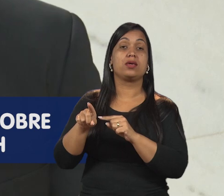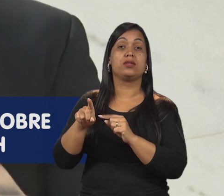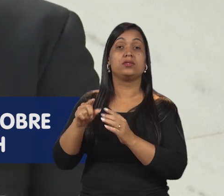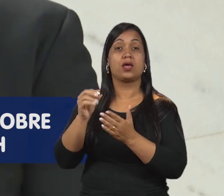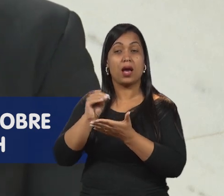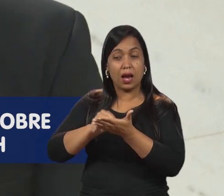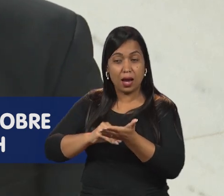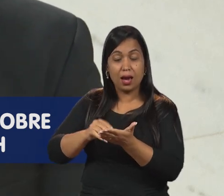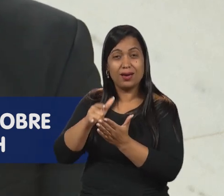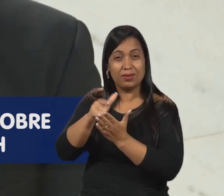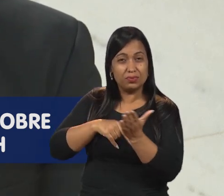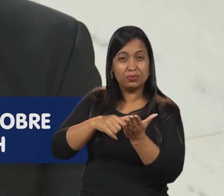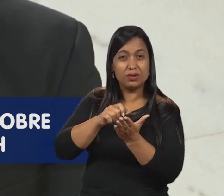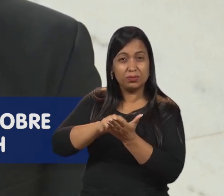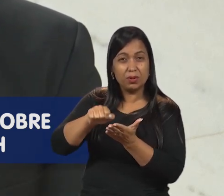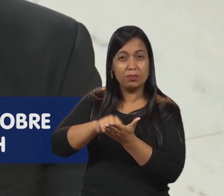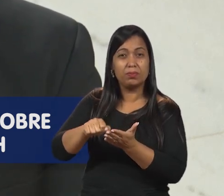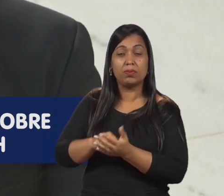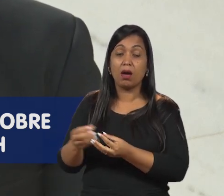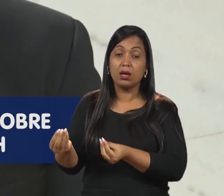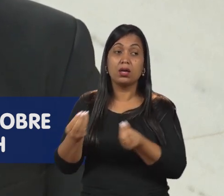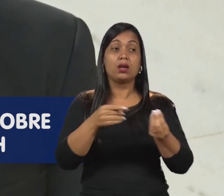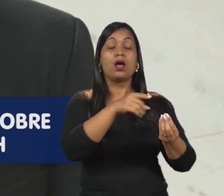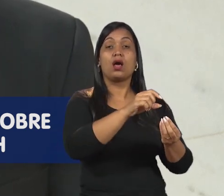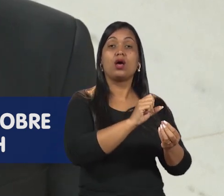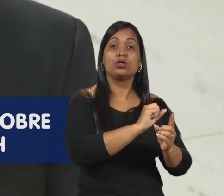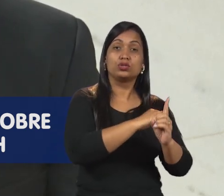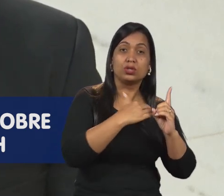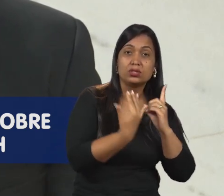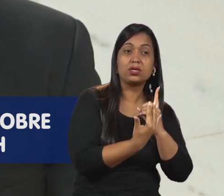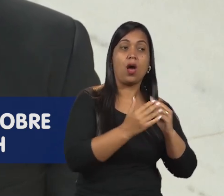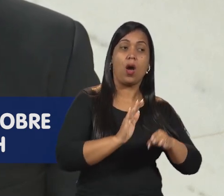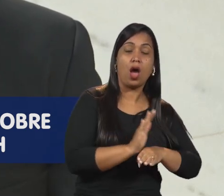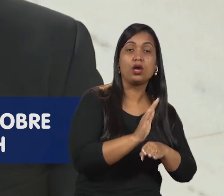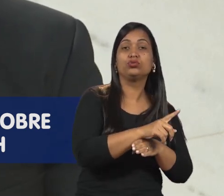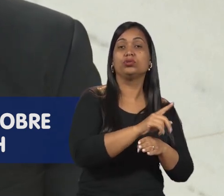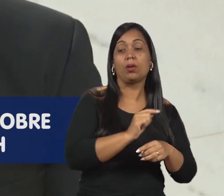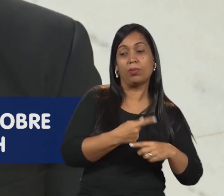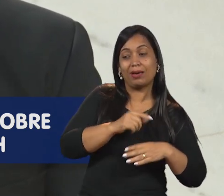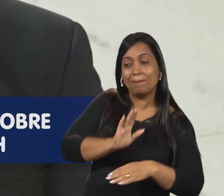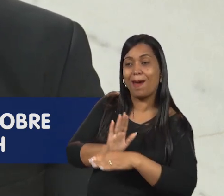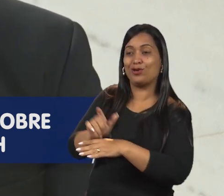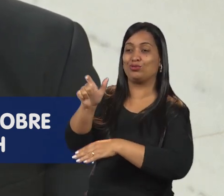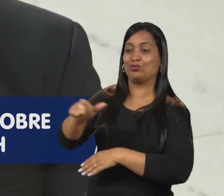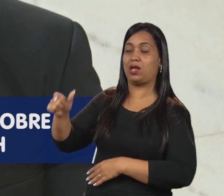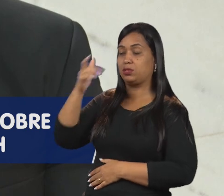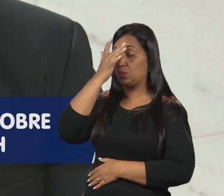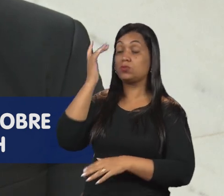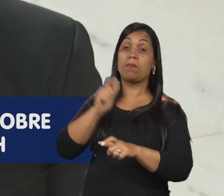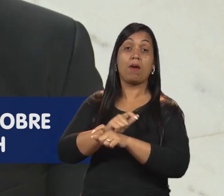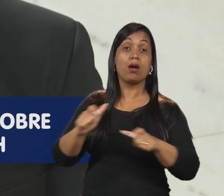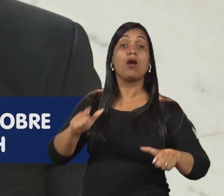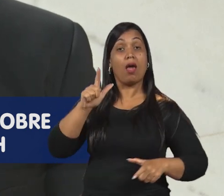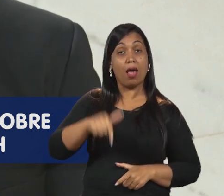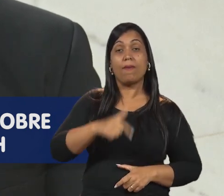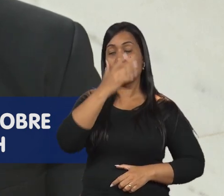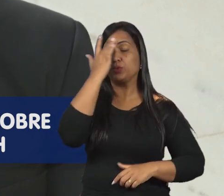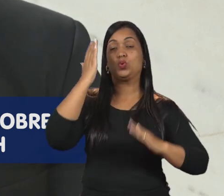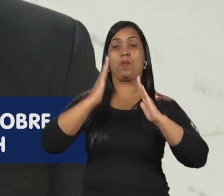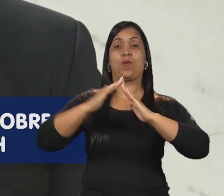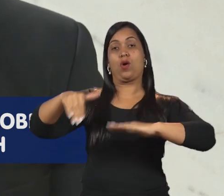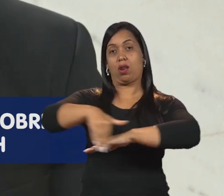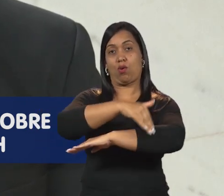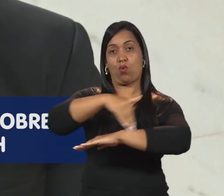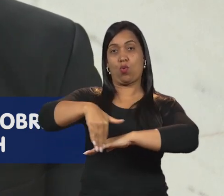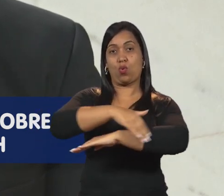cadastro seja encaminhado à Secretaria de Assistência Social para que se dê um amparo também a essas pessoas, né? A gente sabe que a maior parte está em situação de rua,